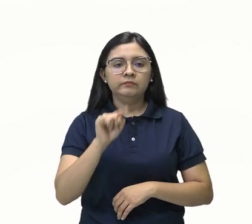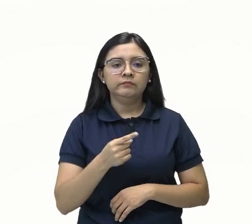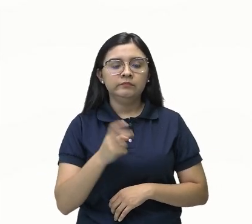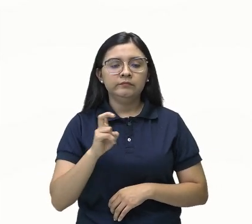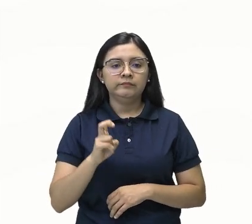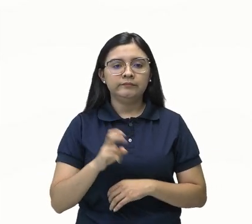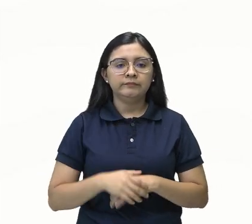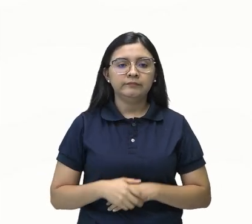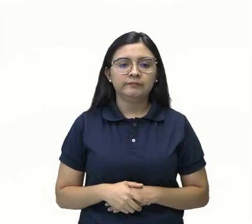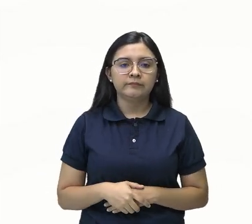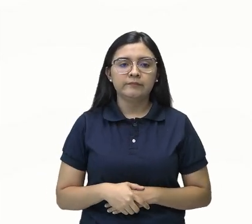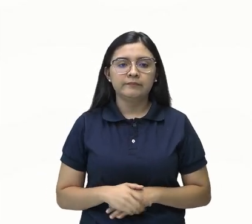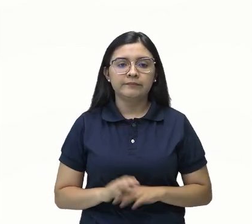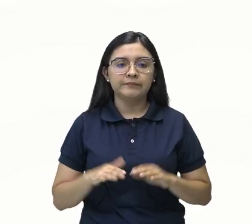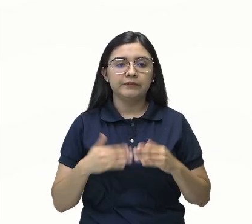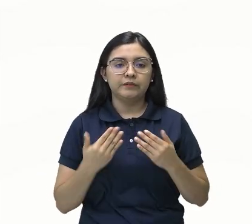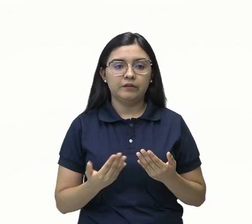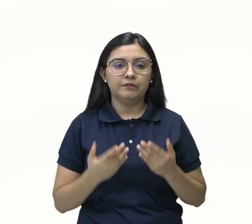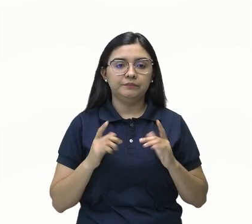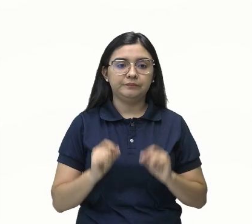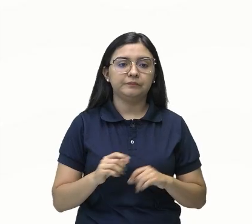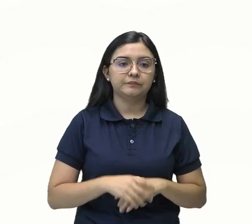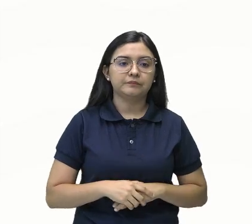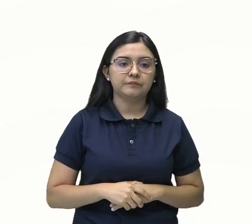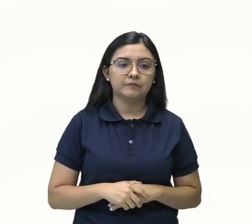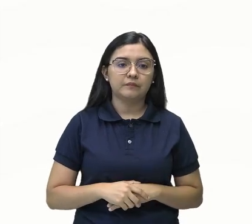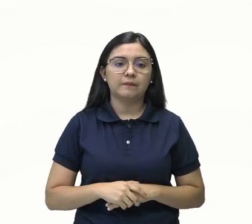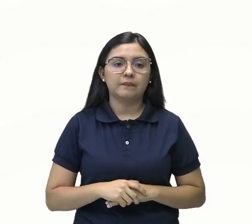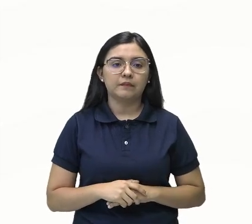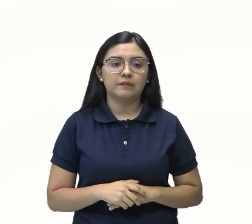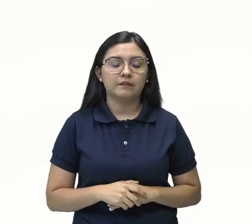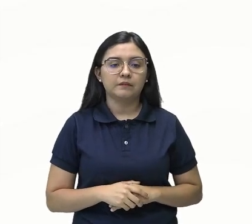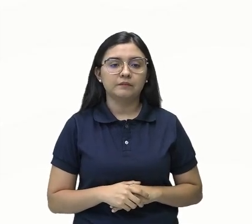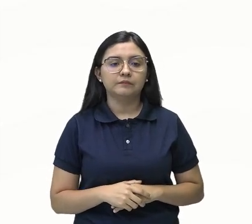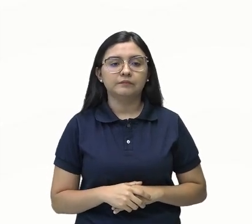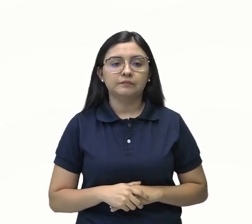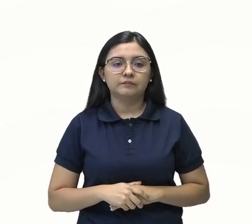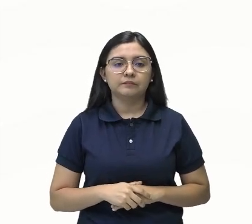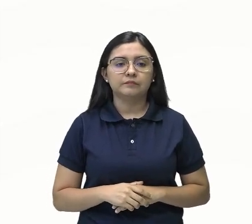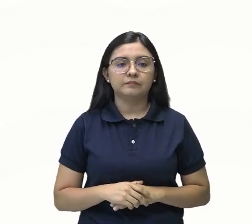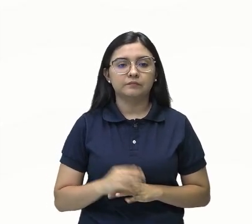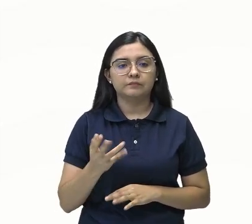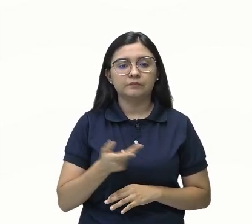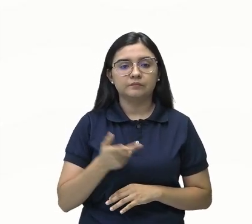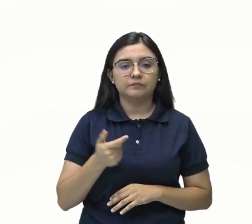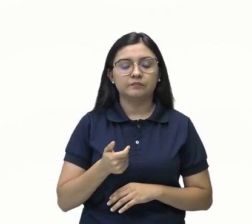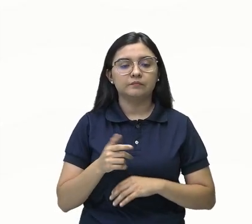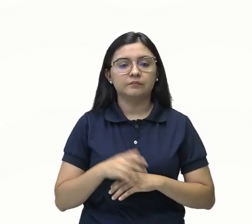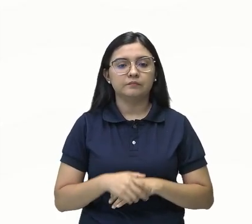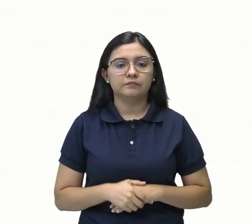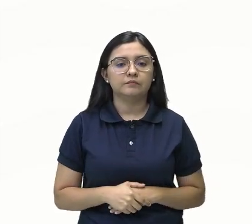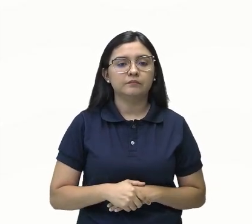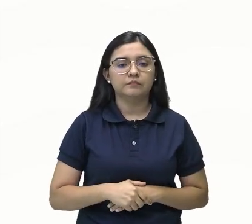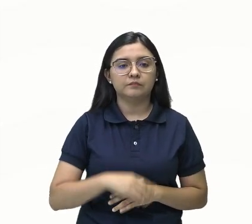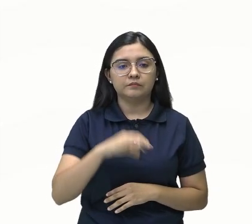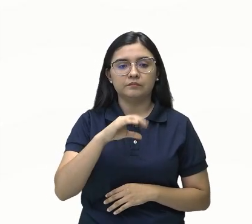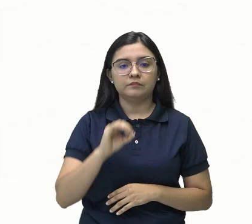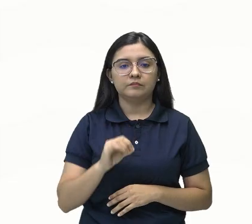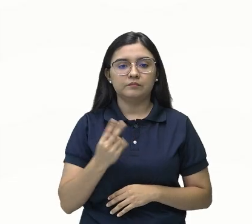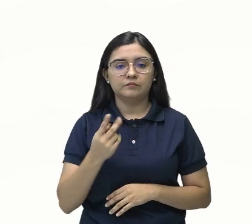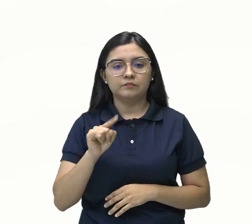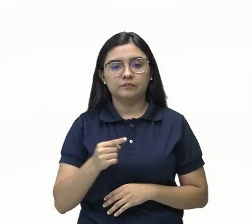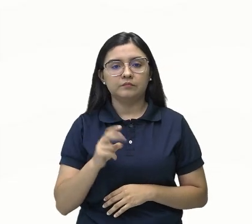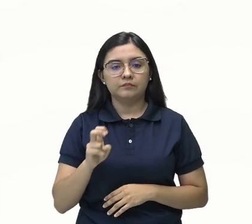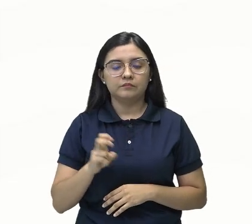meia. Então, a uma velocidade média de 90 km por hora, levou